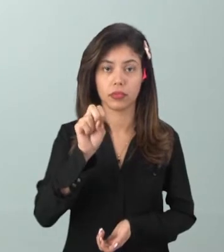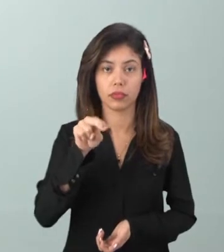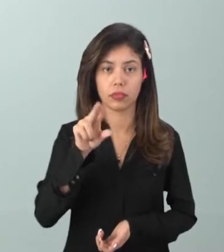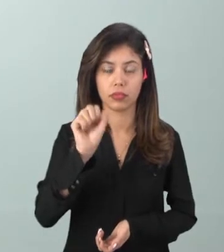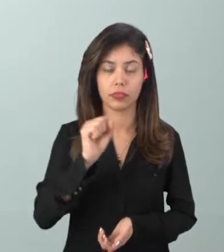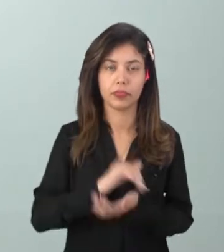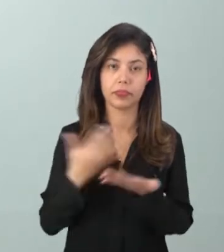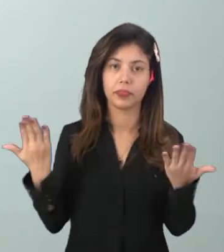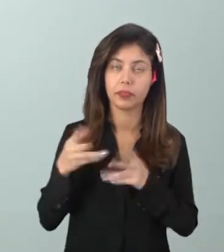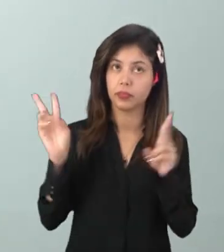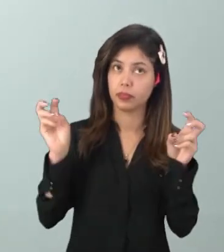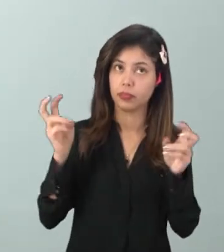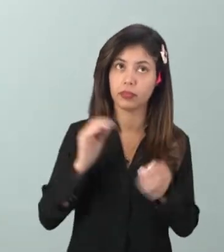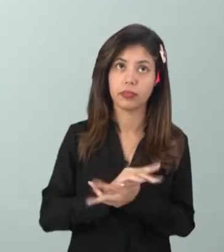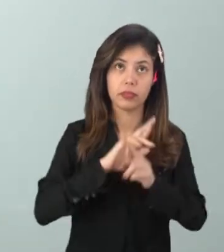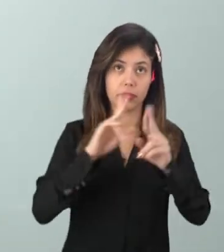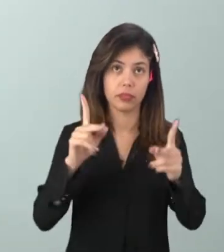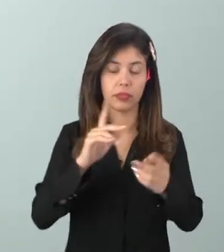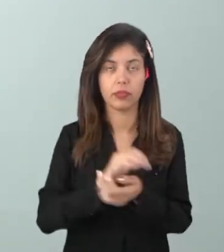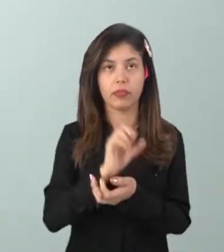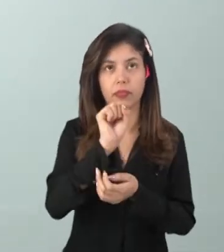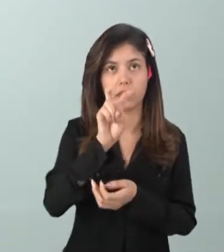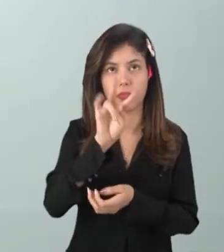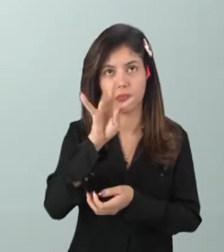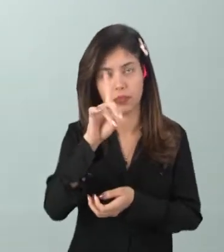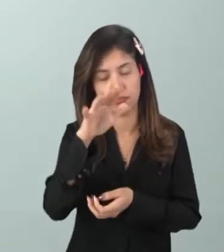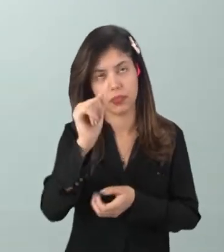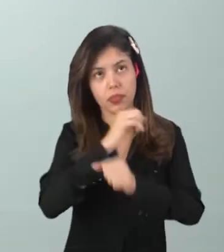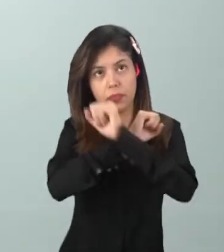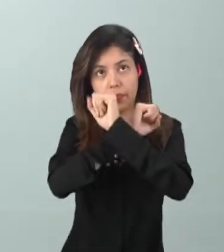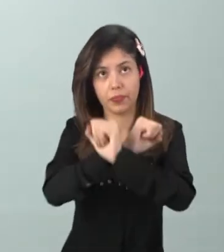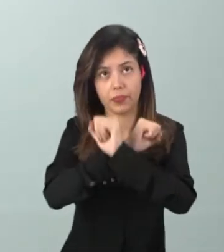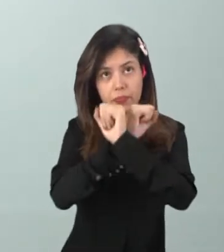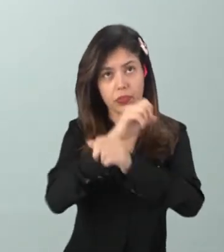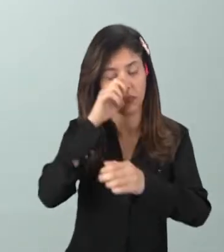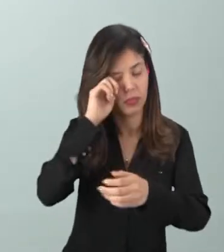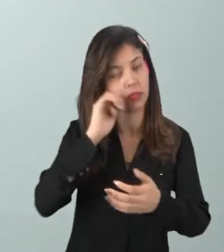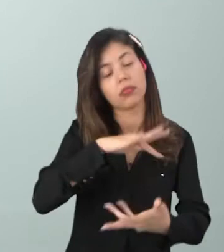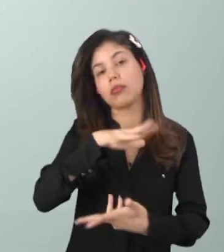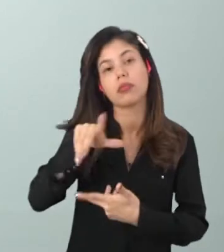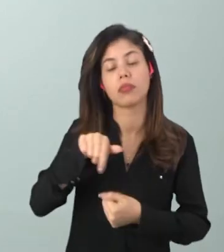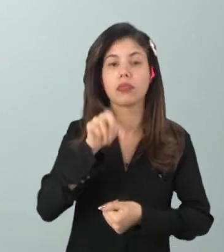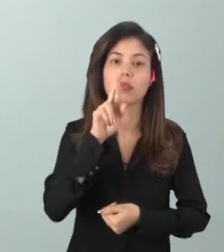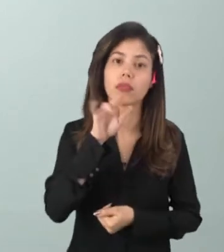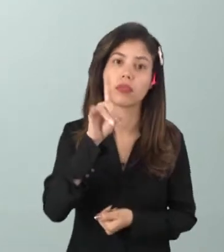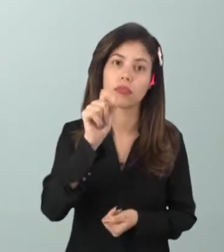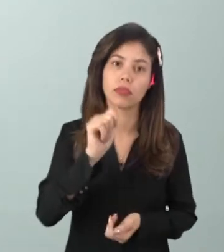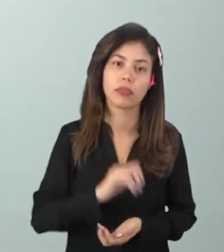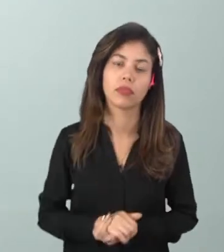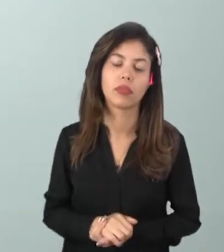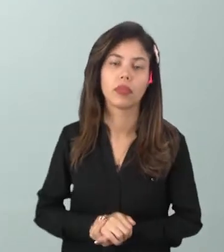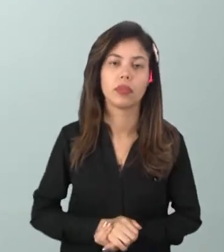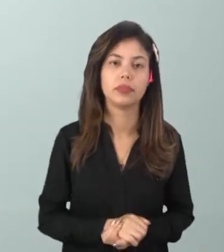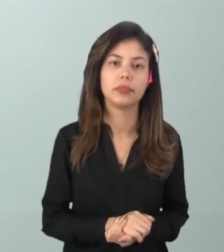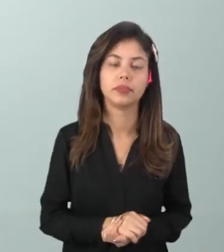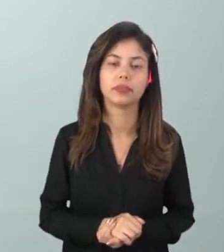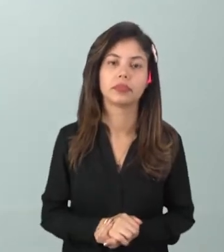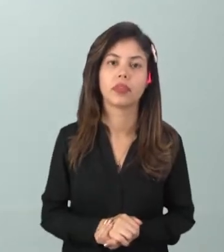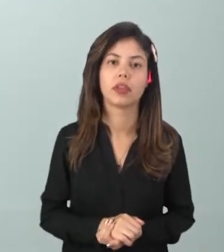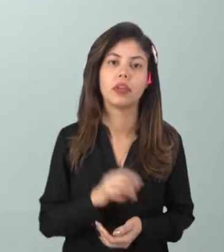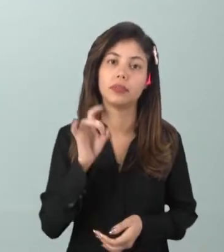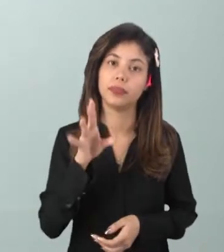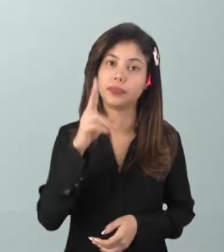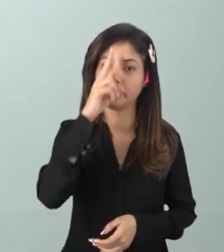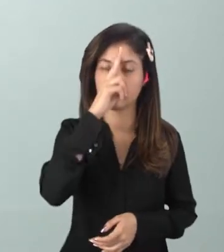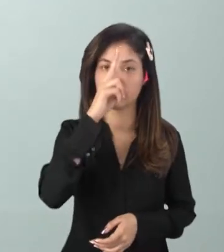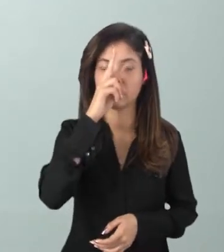hoje nosso tema será sobre a diferença entre a servidão e a escravidão no mundo feudal. Só ratificando,